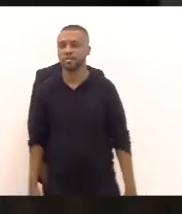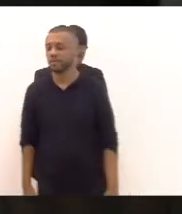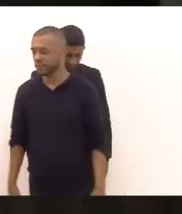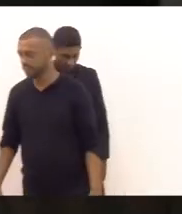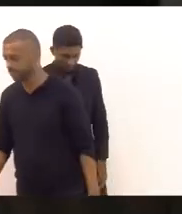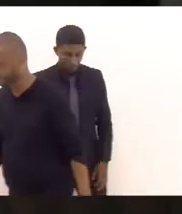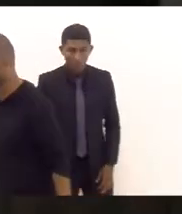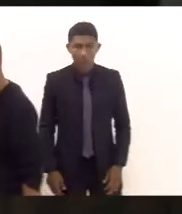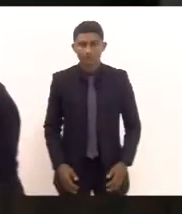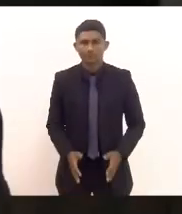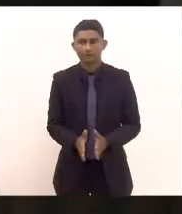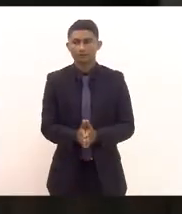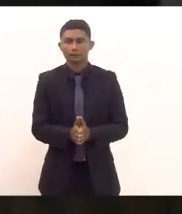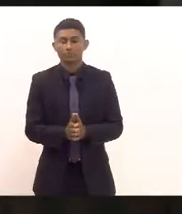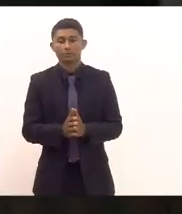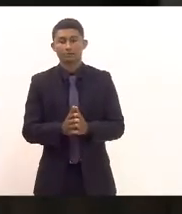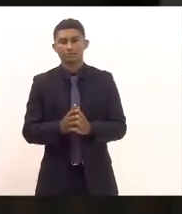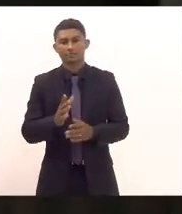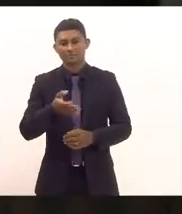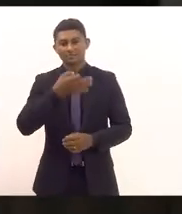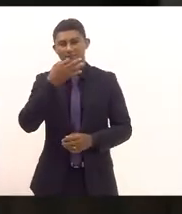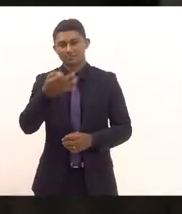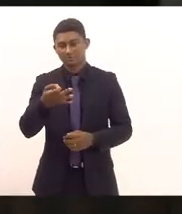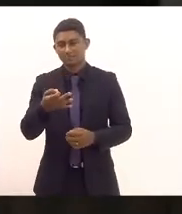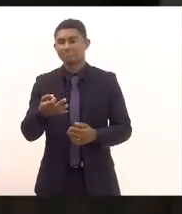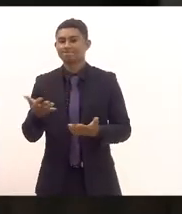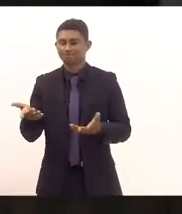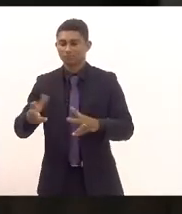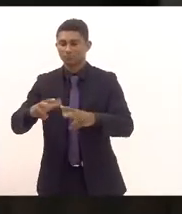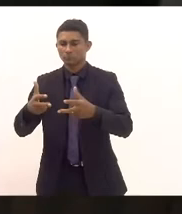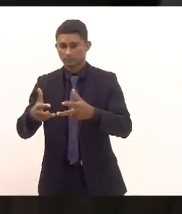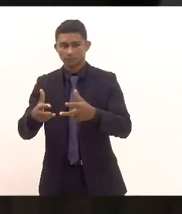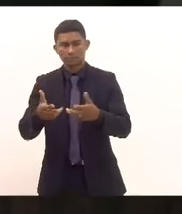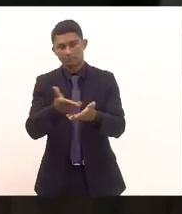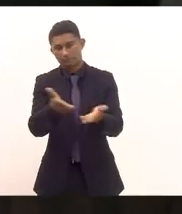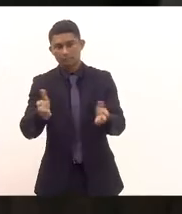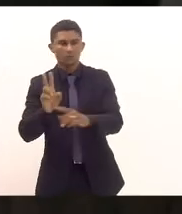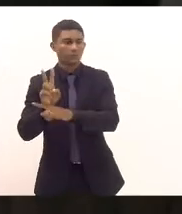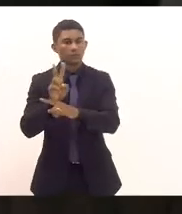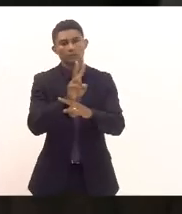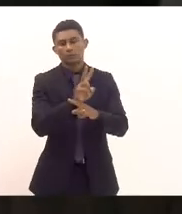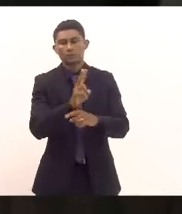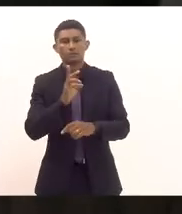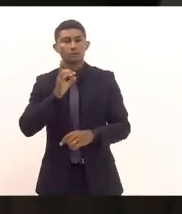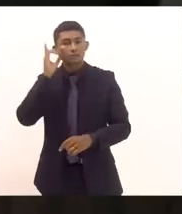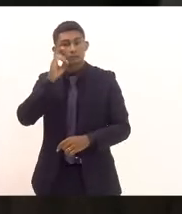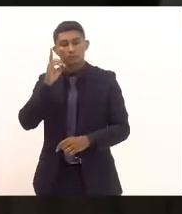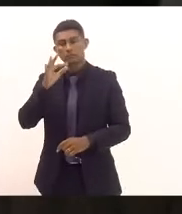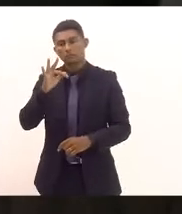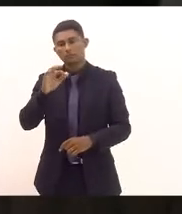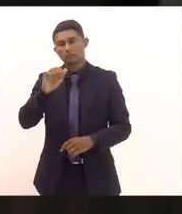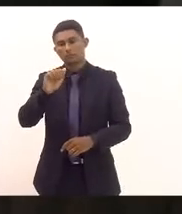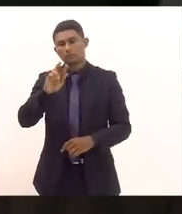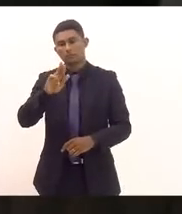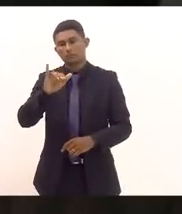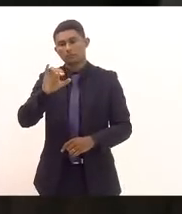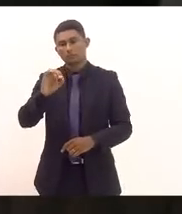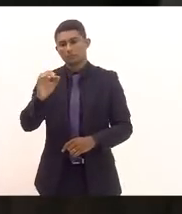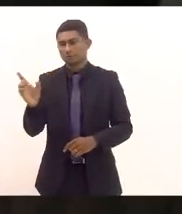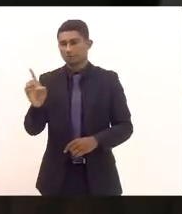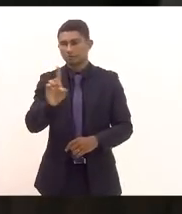a prime de parecer sobre a defesa do consumidor Deputado Fábio Silva Fábio Silva